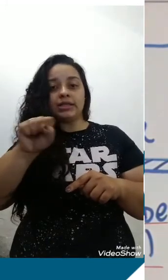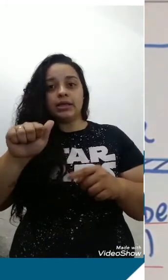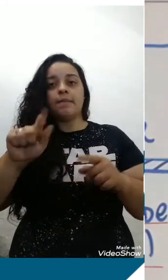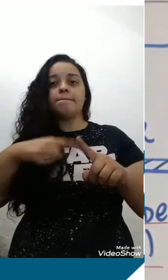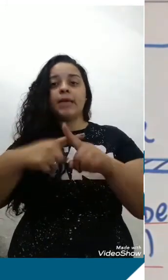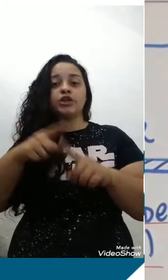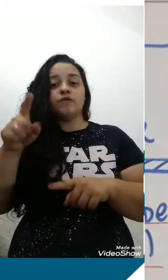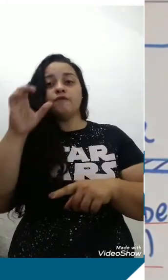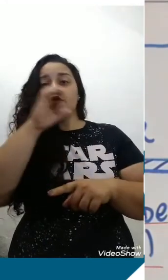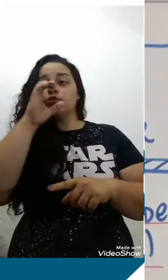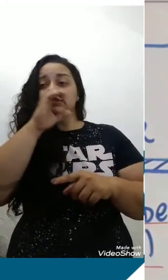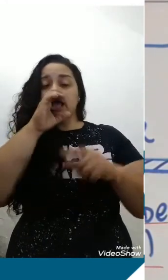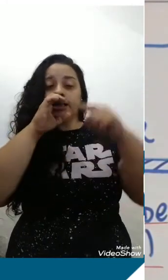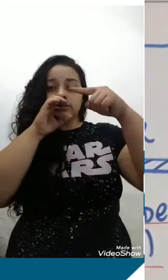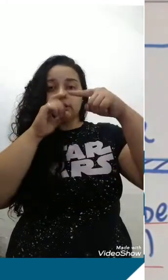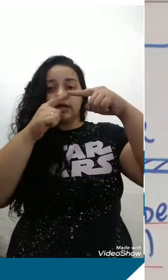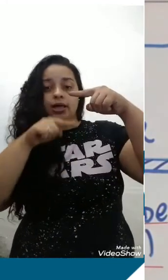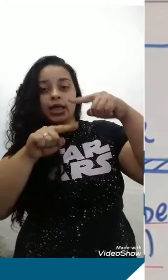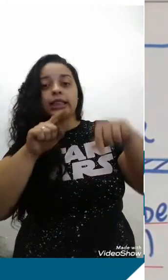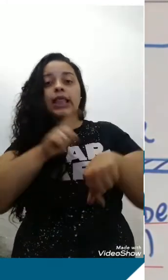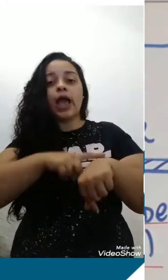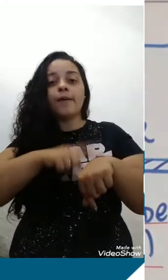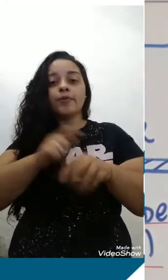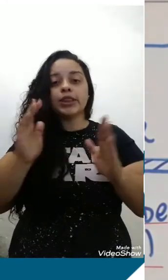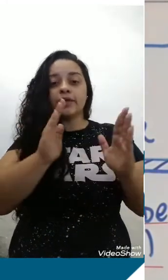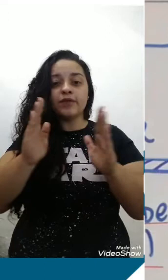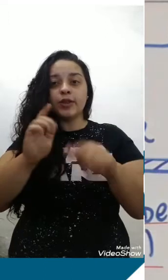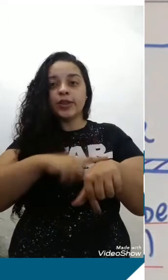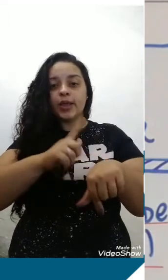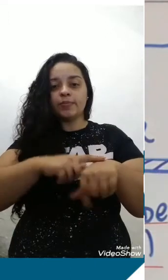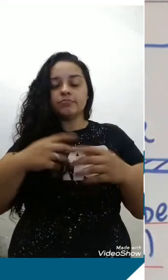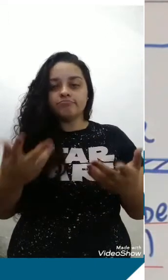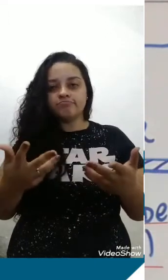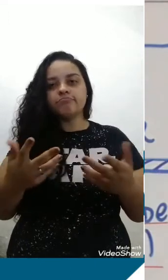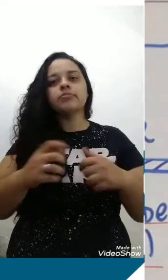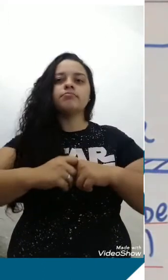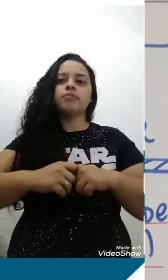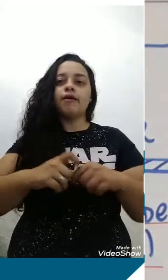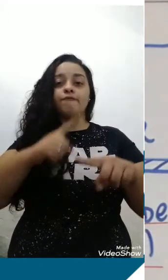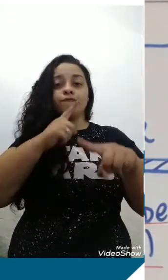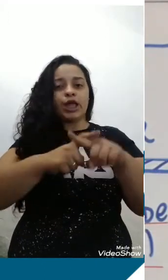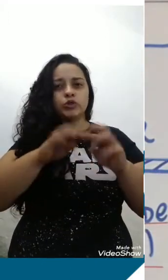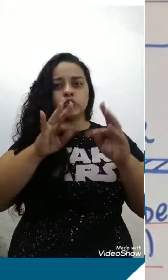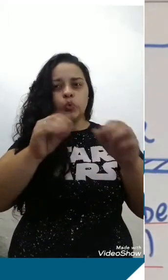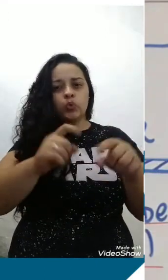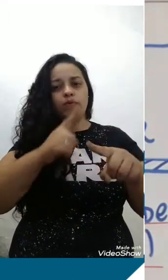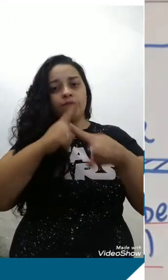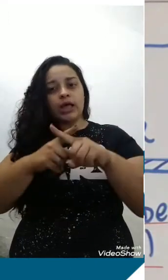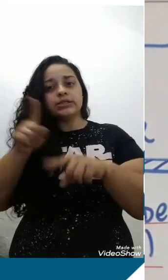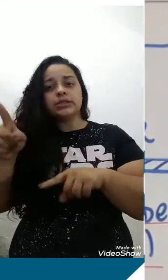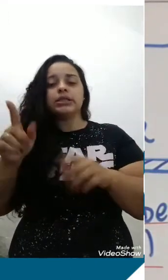e a variação do tempo, o intervalo de tempo. Daí, isso tudo